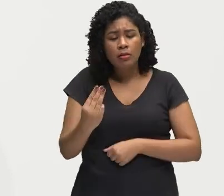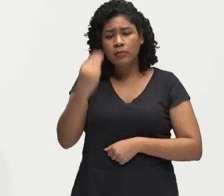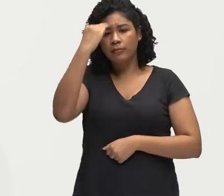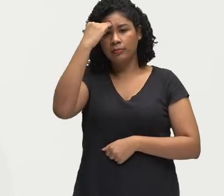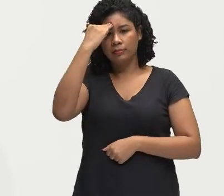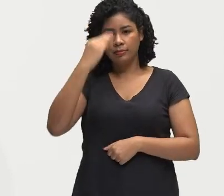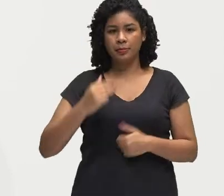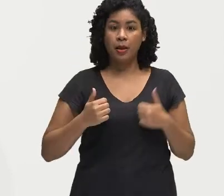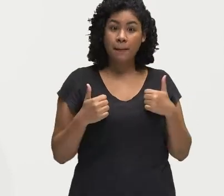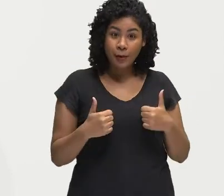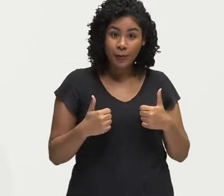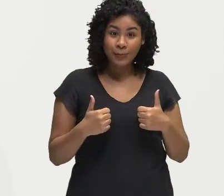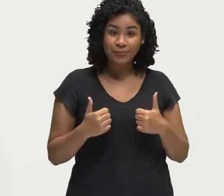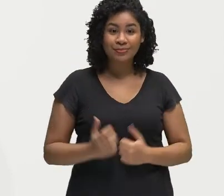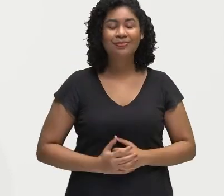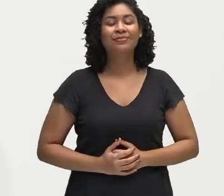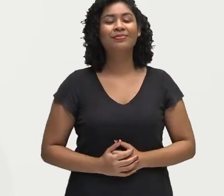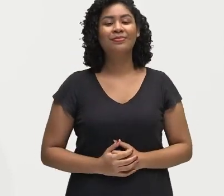Tudo bem, people?